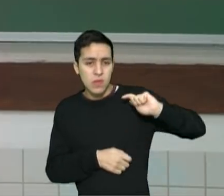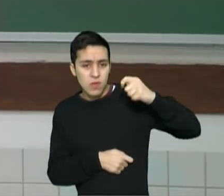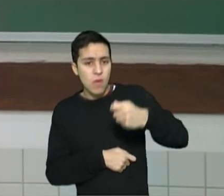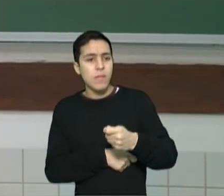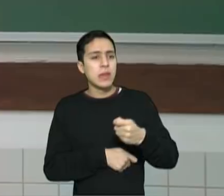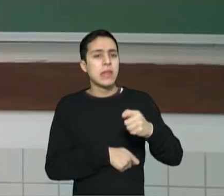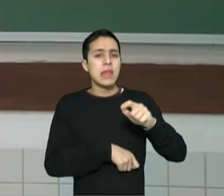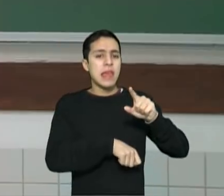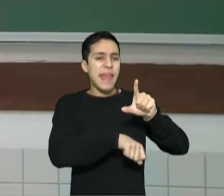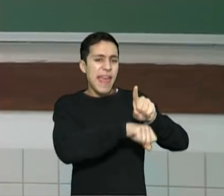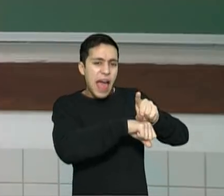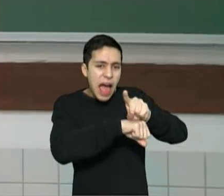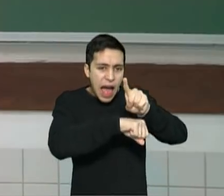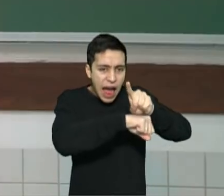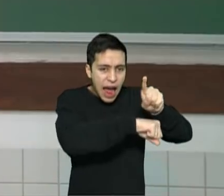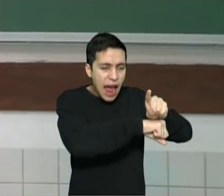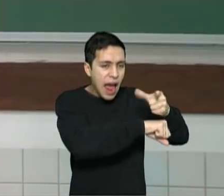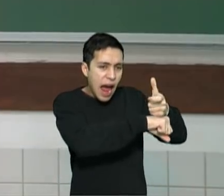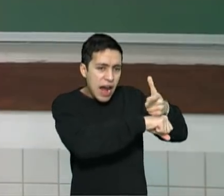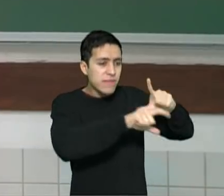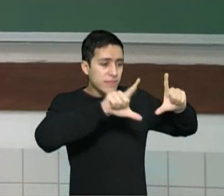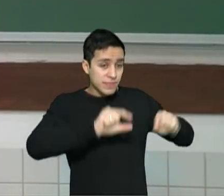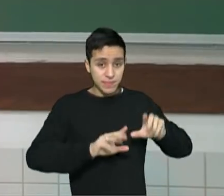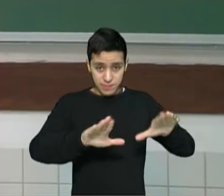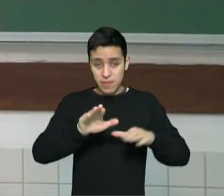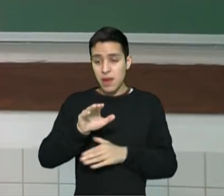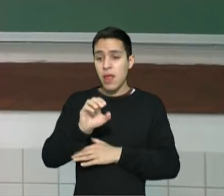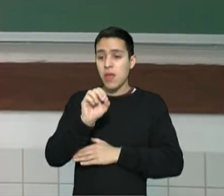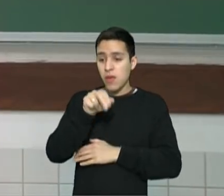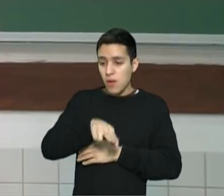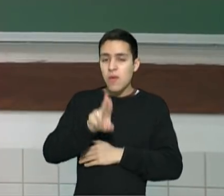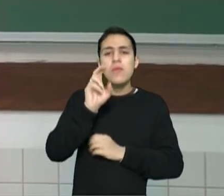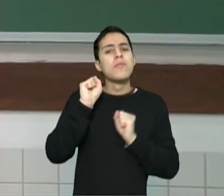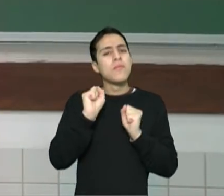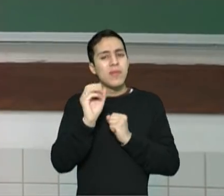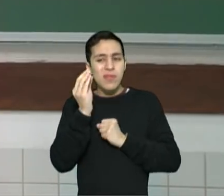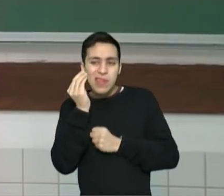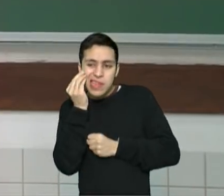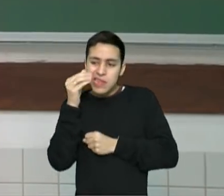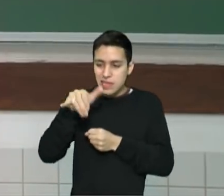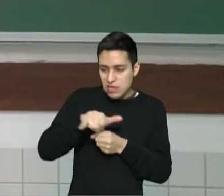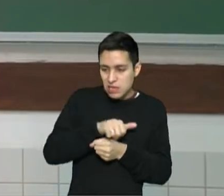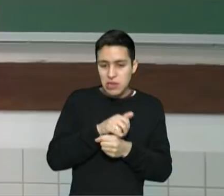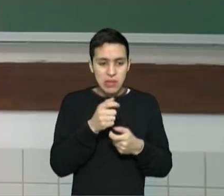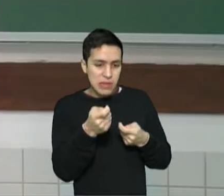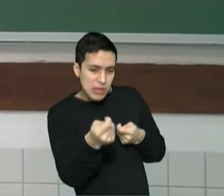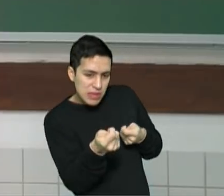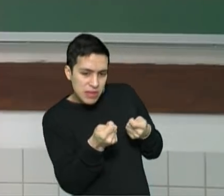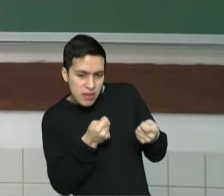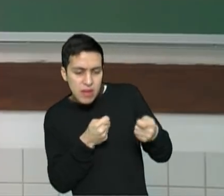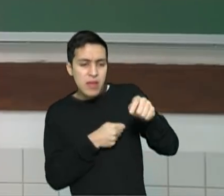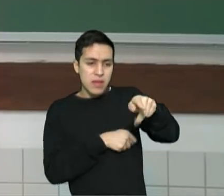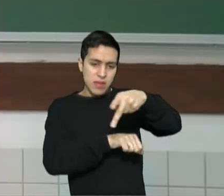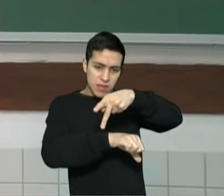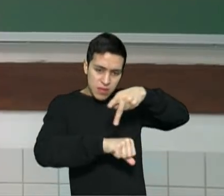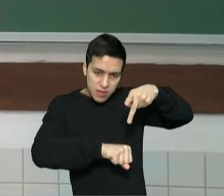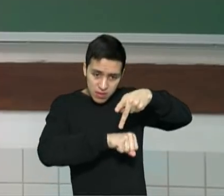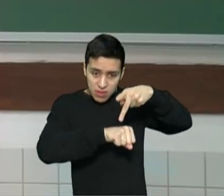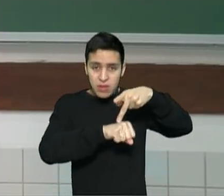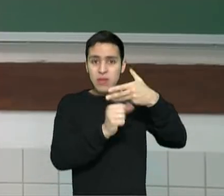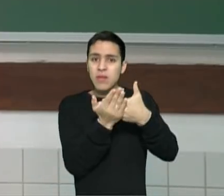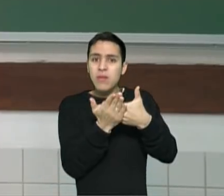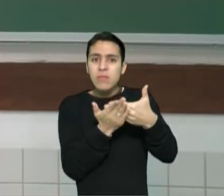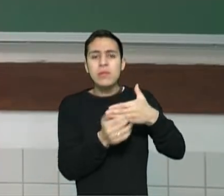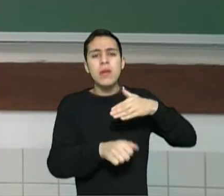desarmamento, a ONU tem como, através de missões, estabelecer controle sobre um determinado país que está se